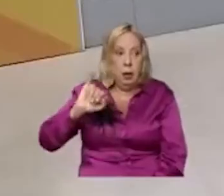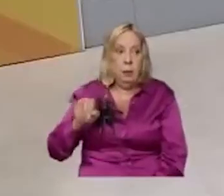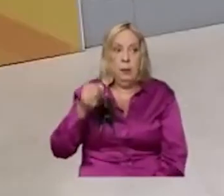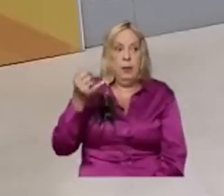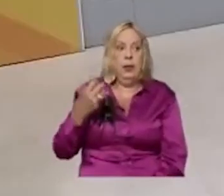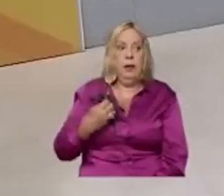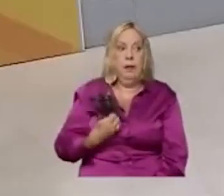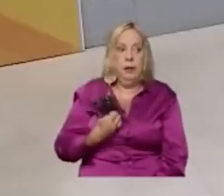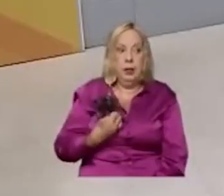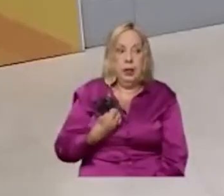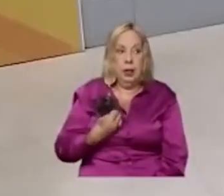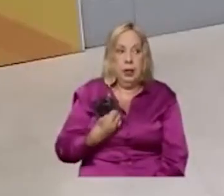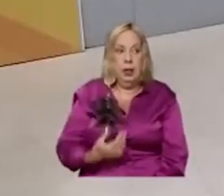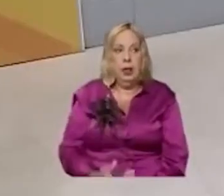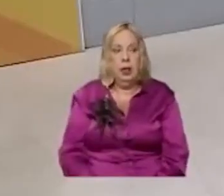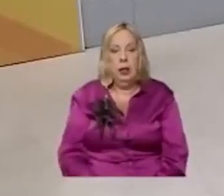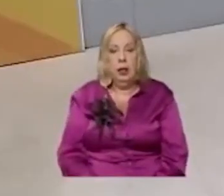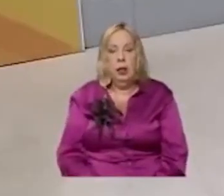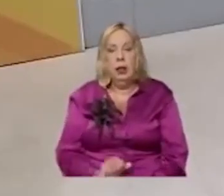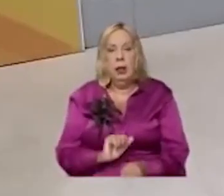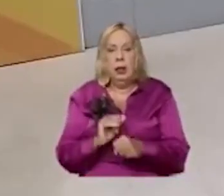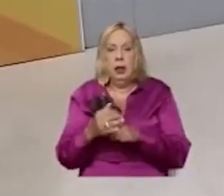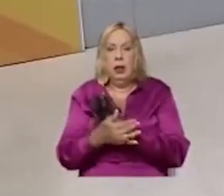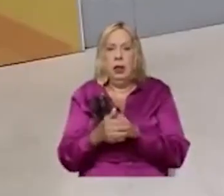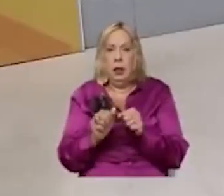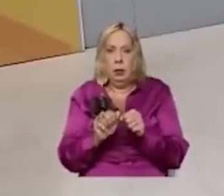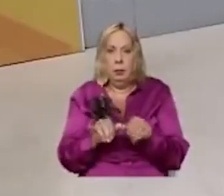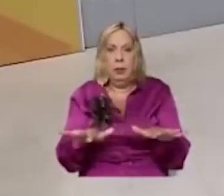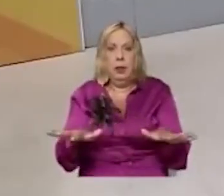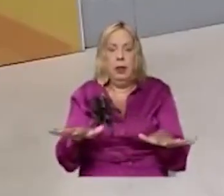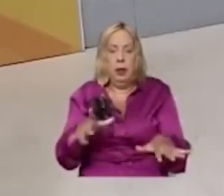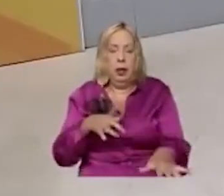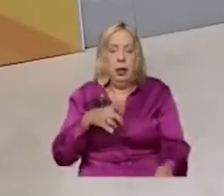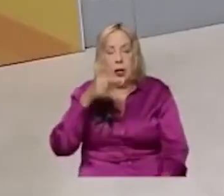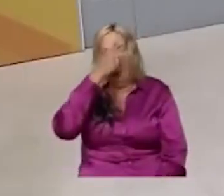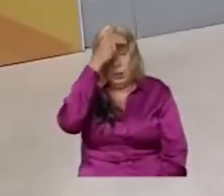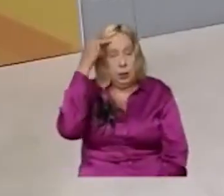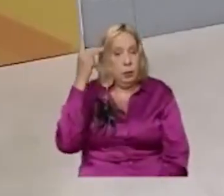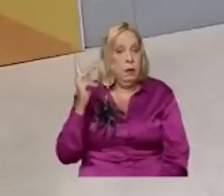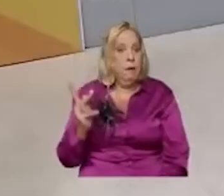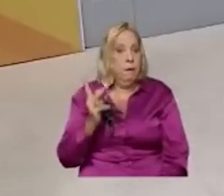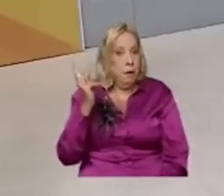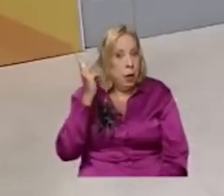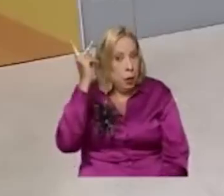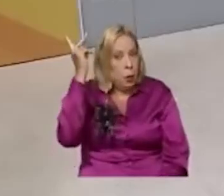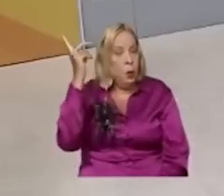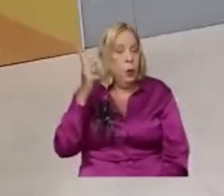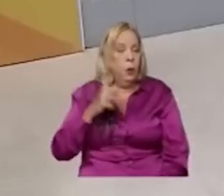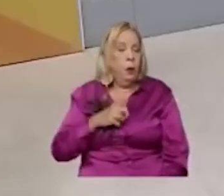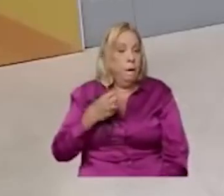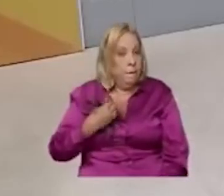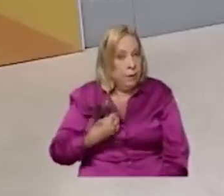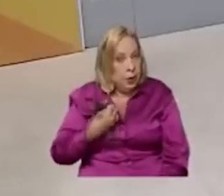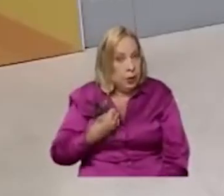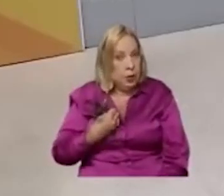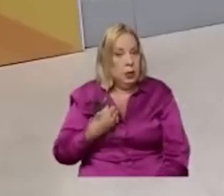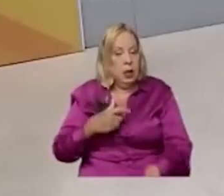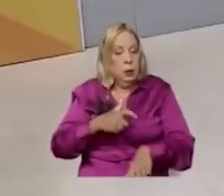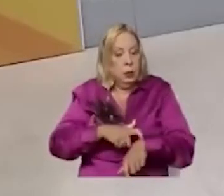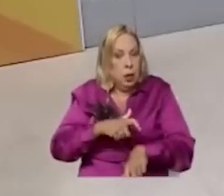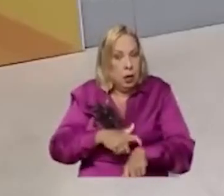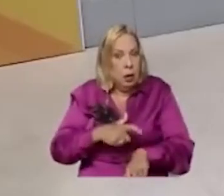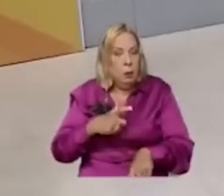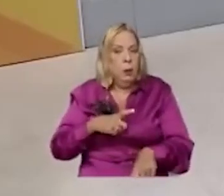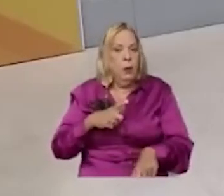assim mesmo, né? Não, e depois da pandemia, todo mundo aprendeu a valorizar, né, os pequenos momentos, perfeito, as alegrias, as vitórias